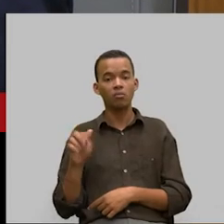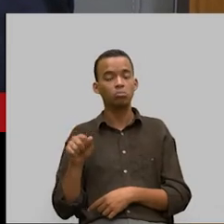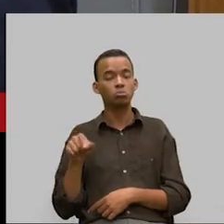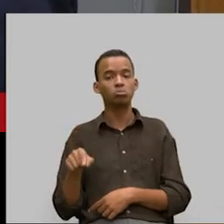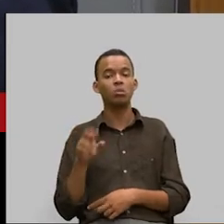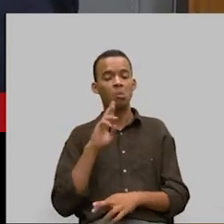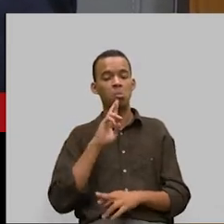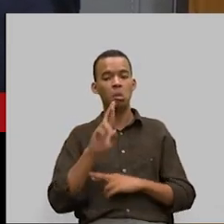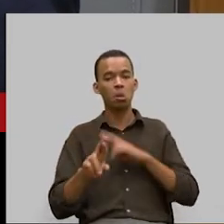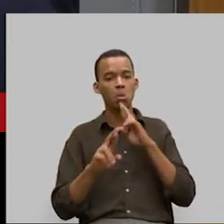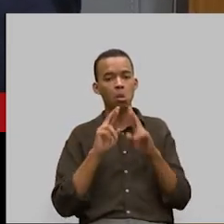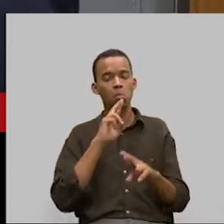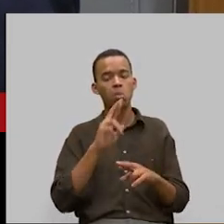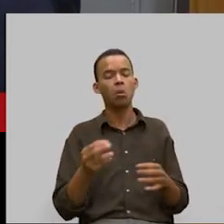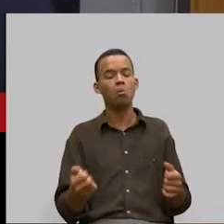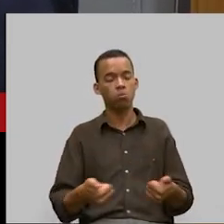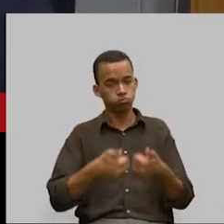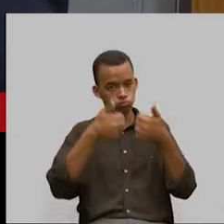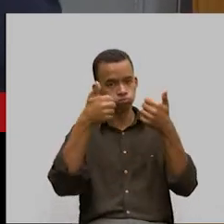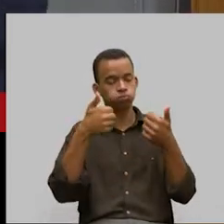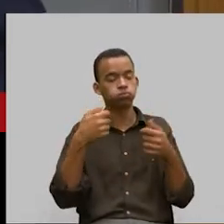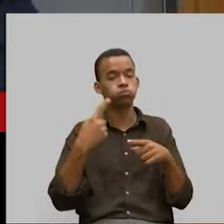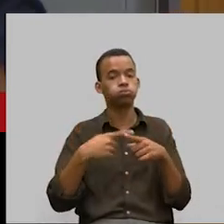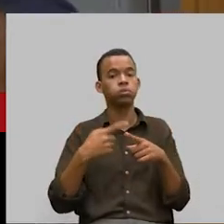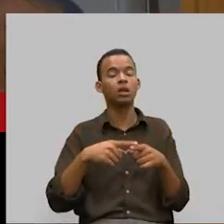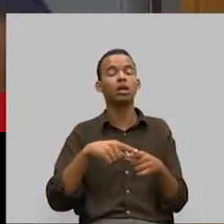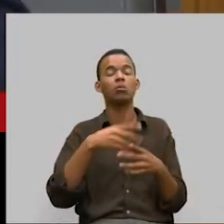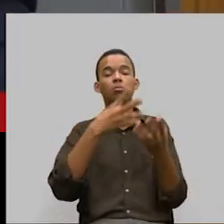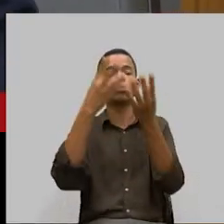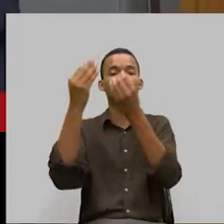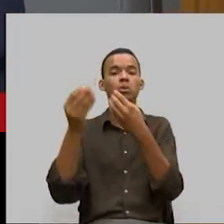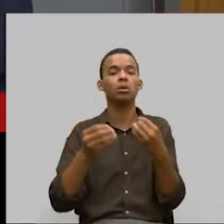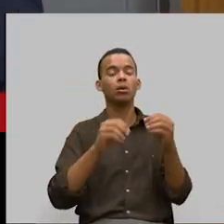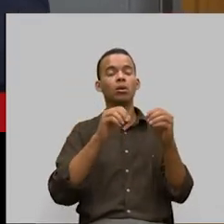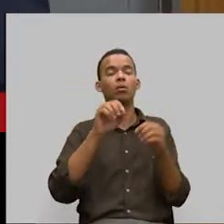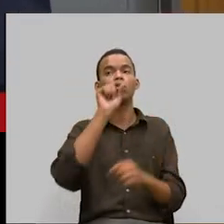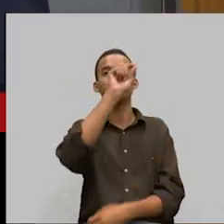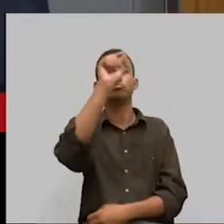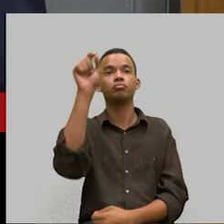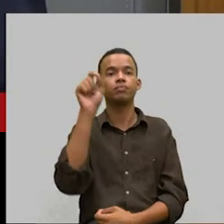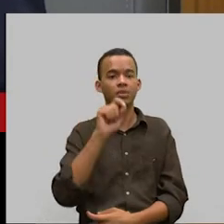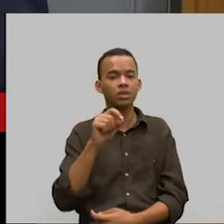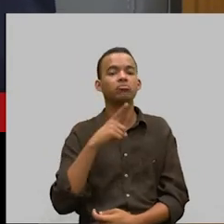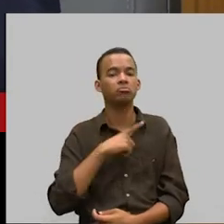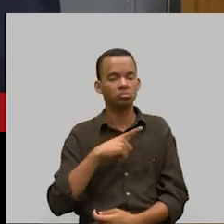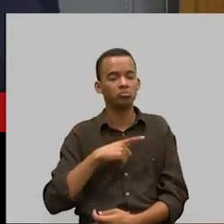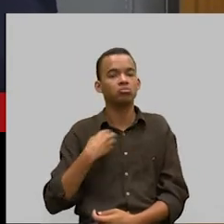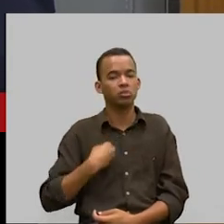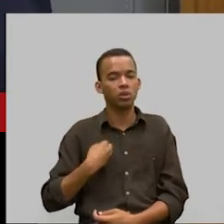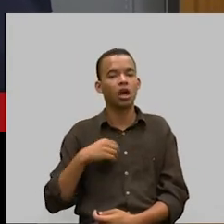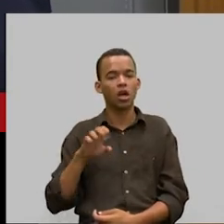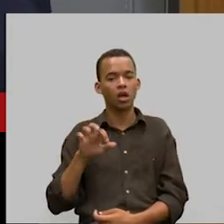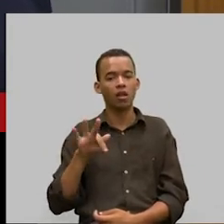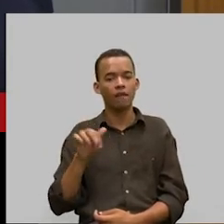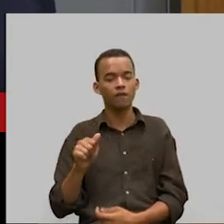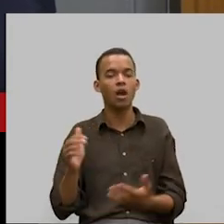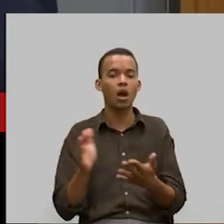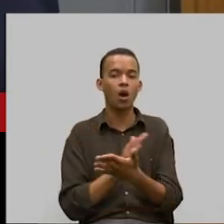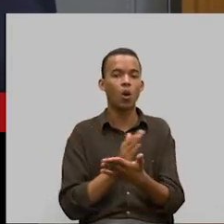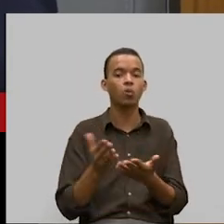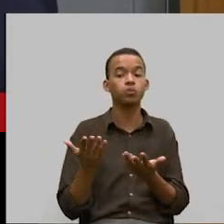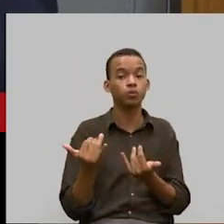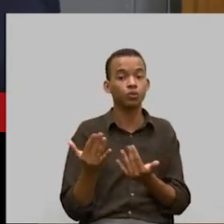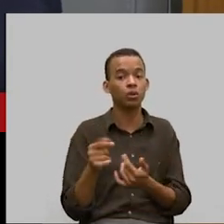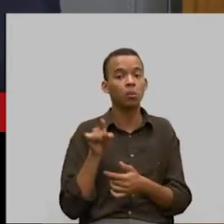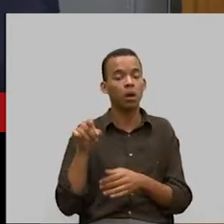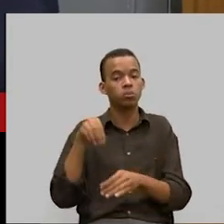presente em mais de 200 municípios desse estado onde que esses jovens que estão aqui e outros que FIC estaram lá é a esperança deles